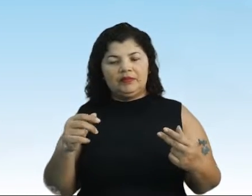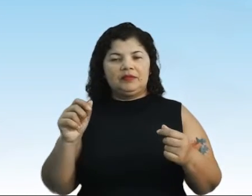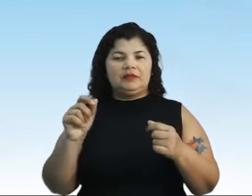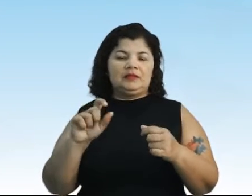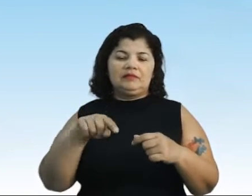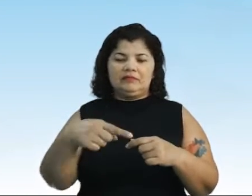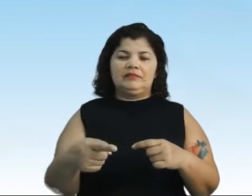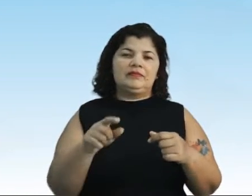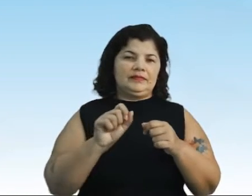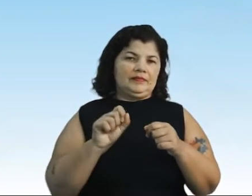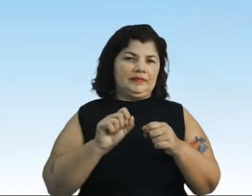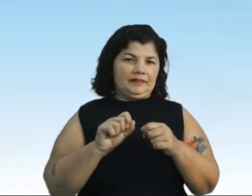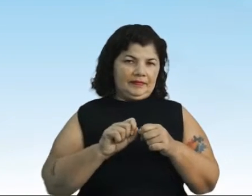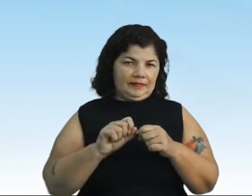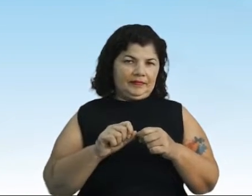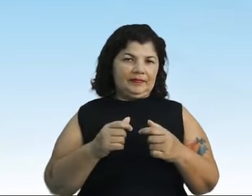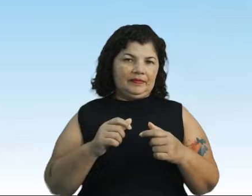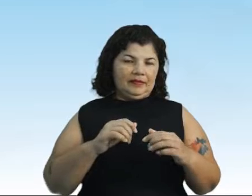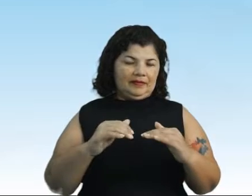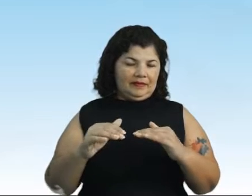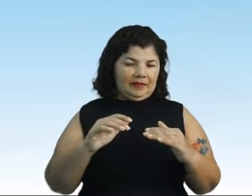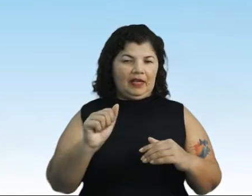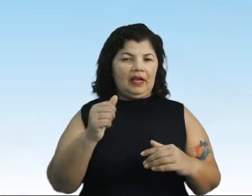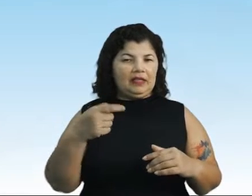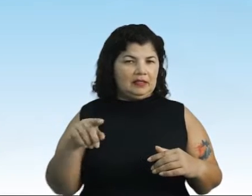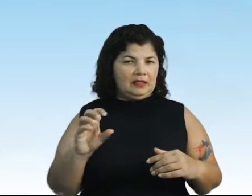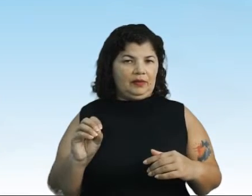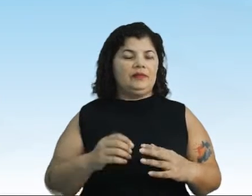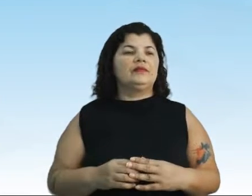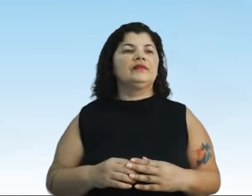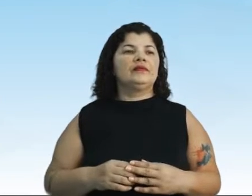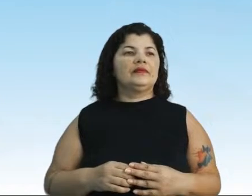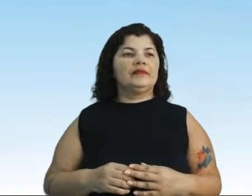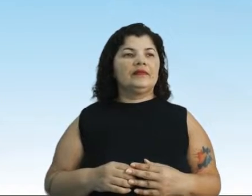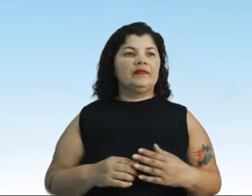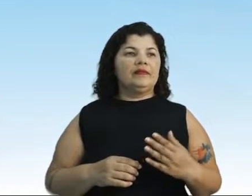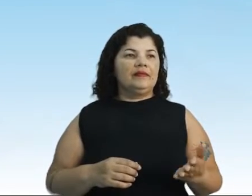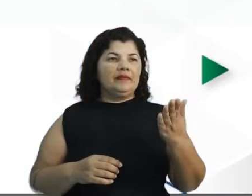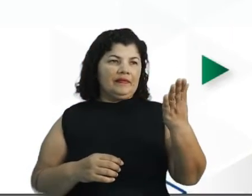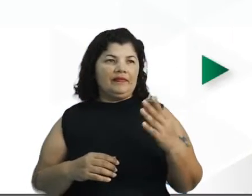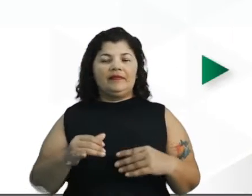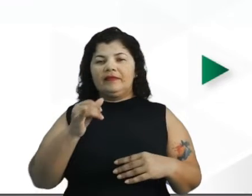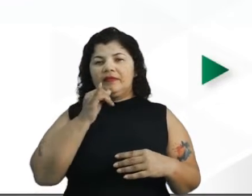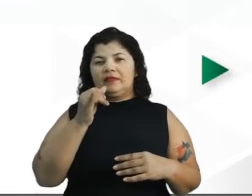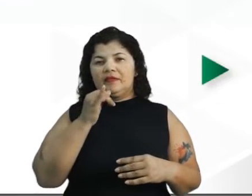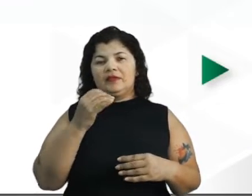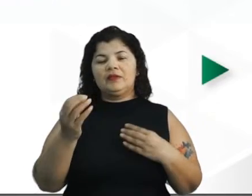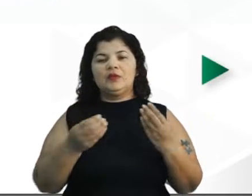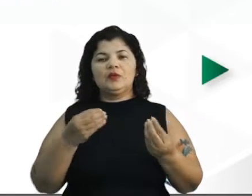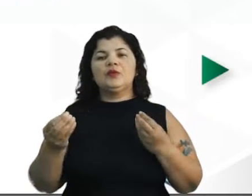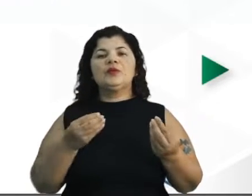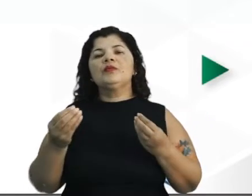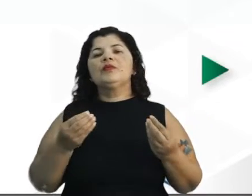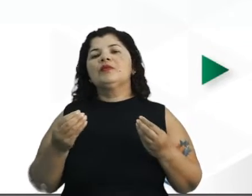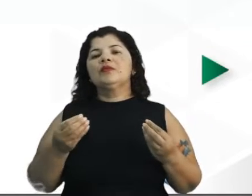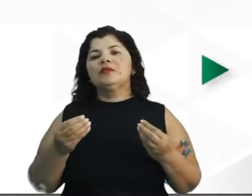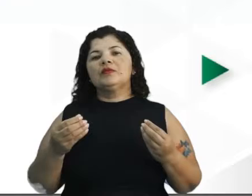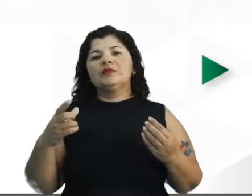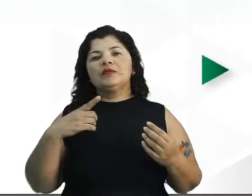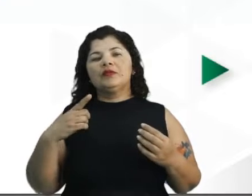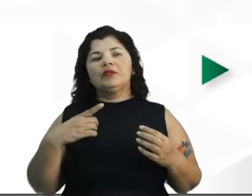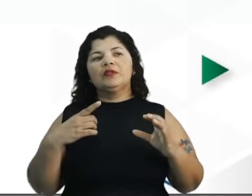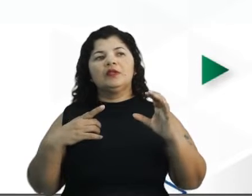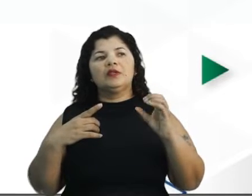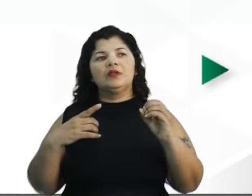fazer a ação. E olha só, um exemplo aí, bem ilustrativo, e como a gente situa em